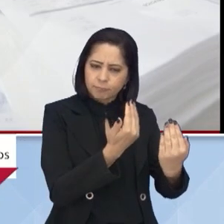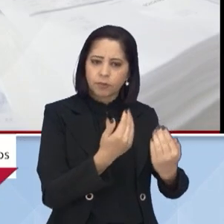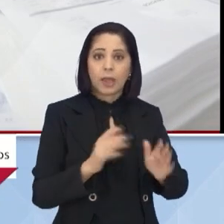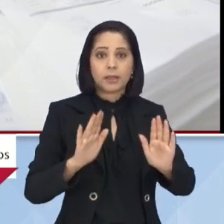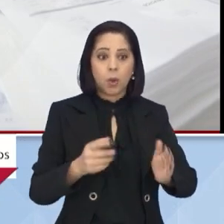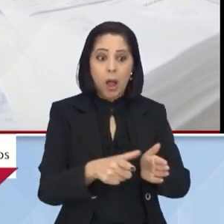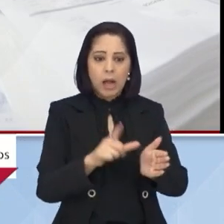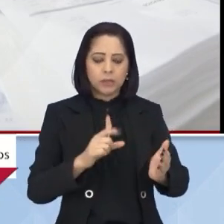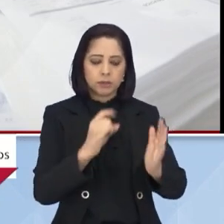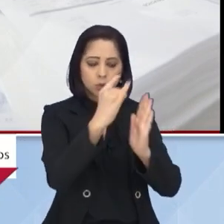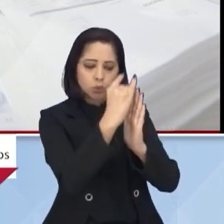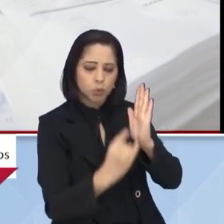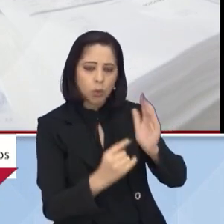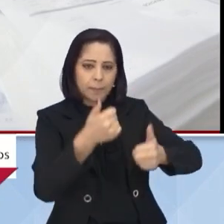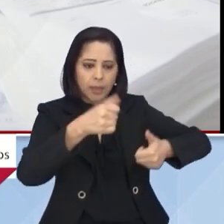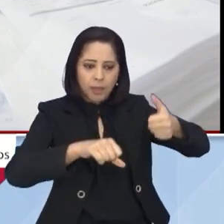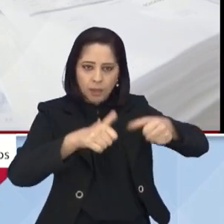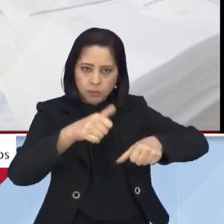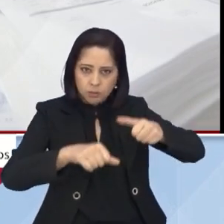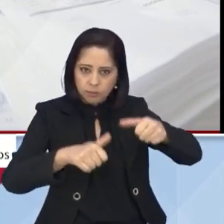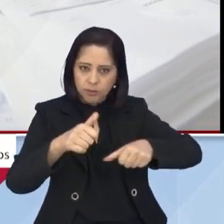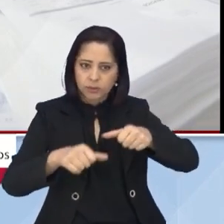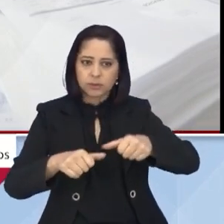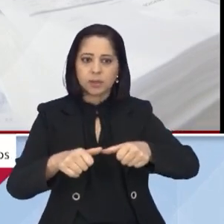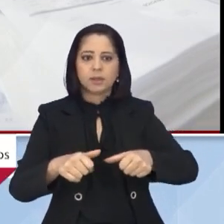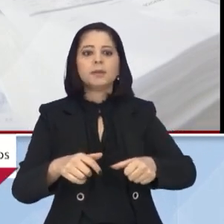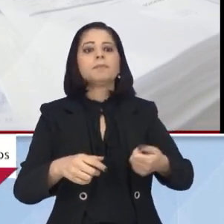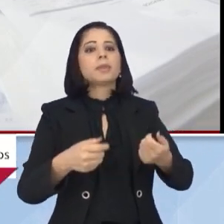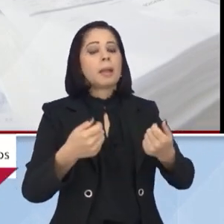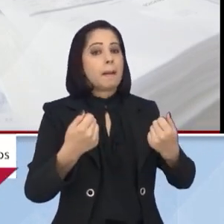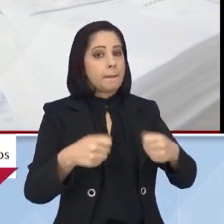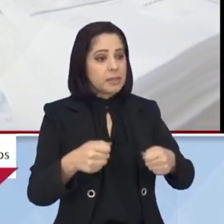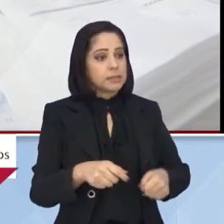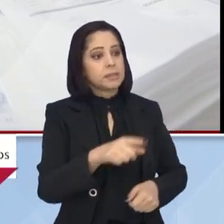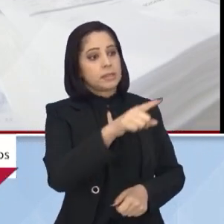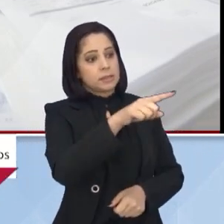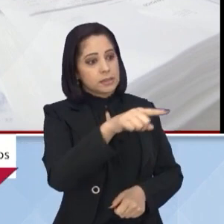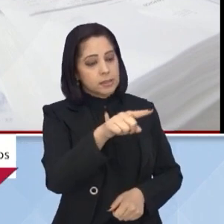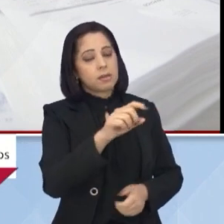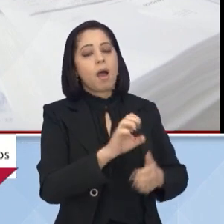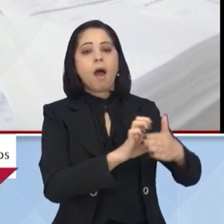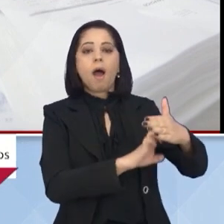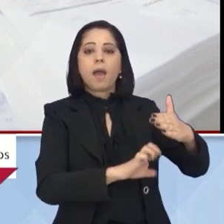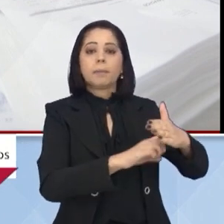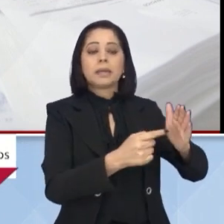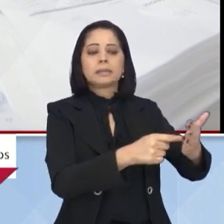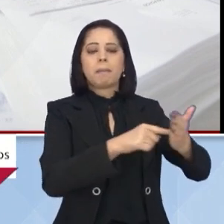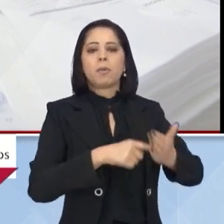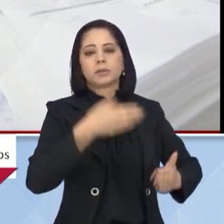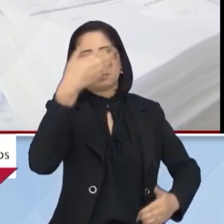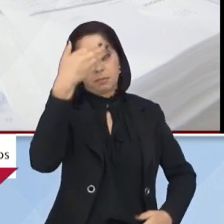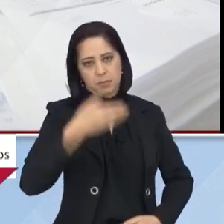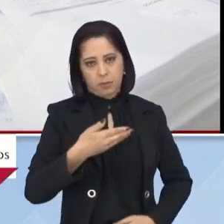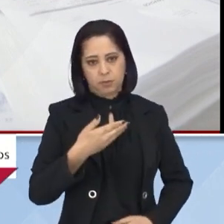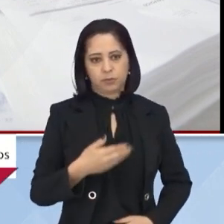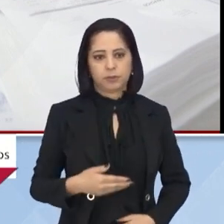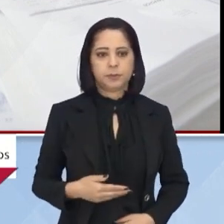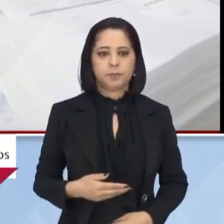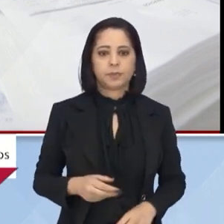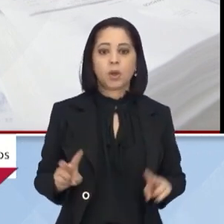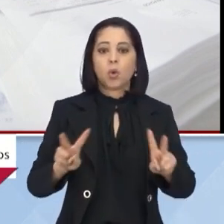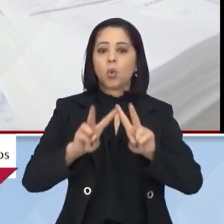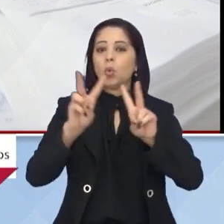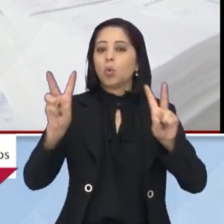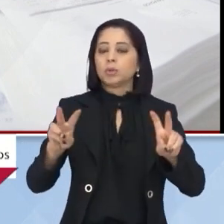documentação vocês garantam então que haja essa comprovação da efetiva realização ainda falando de